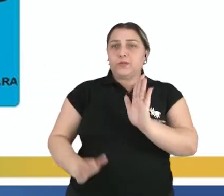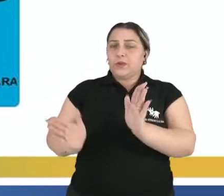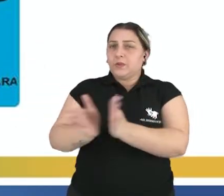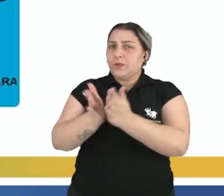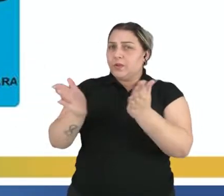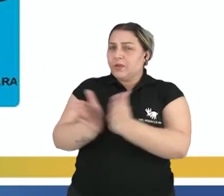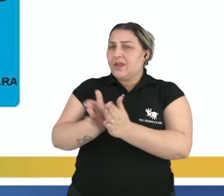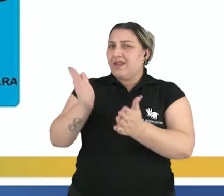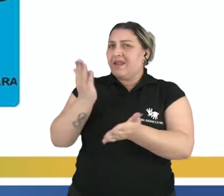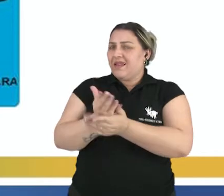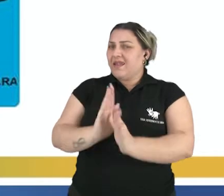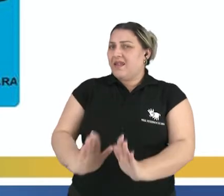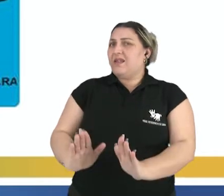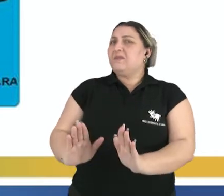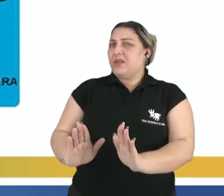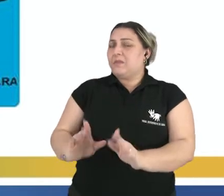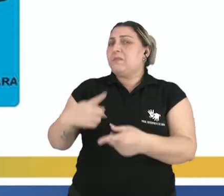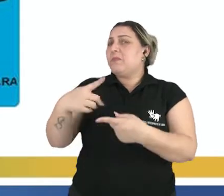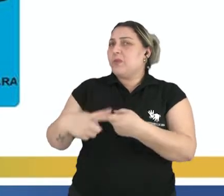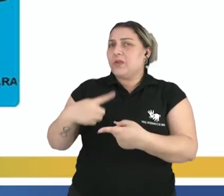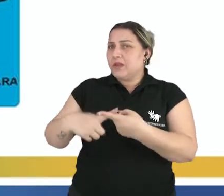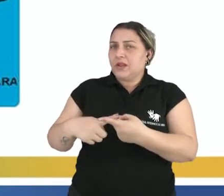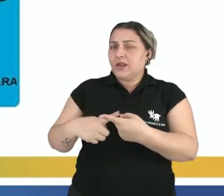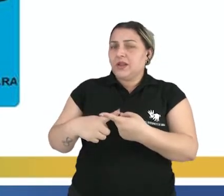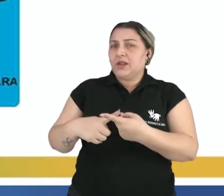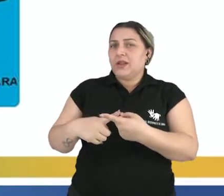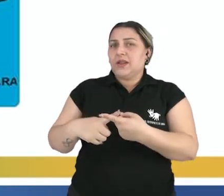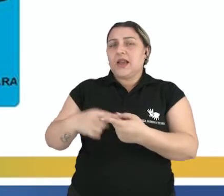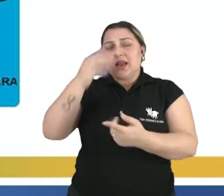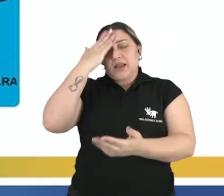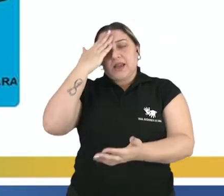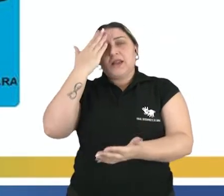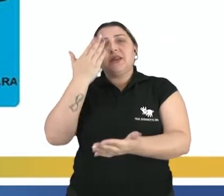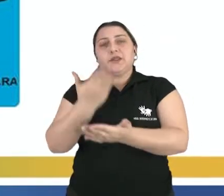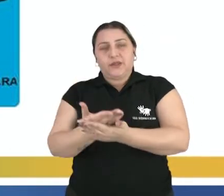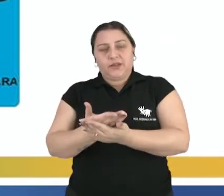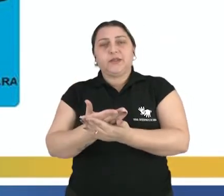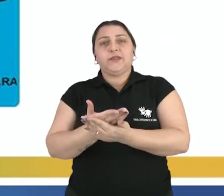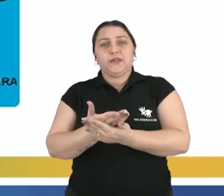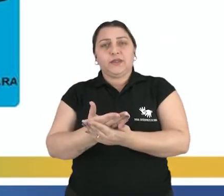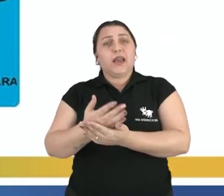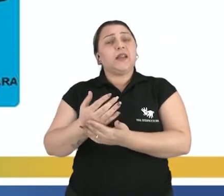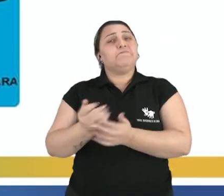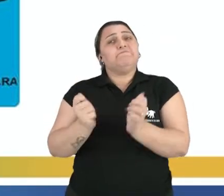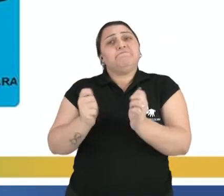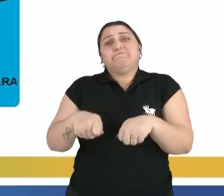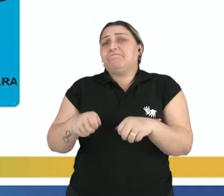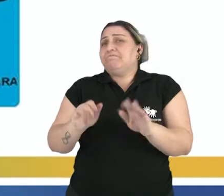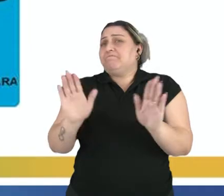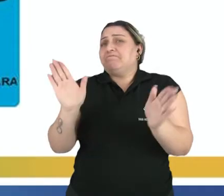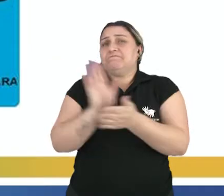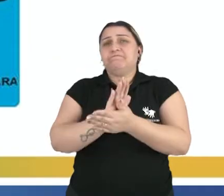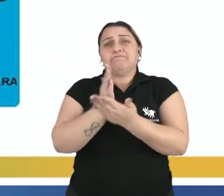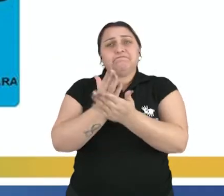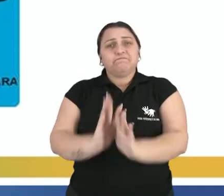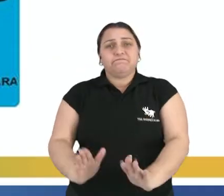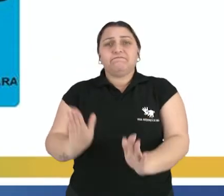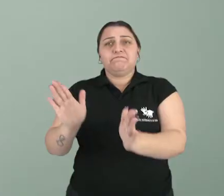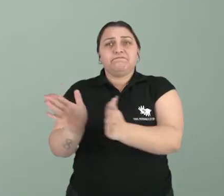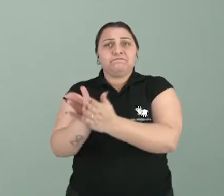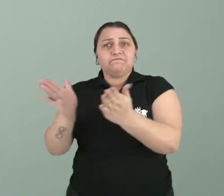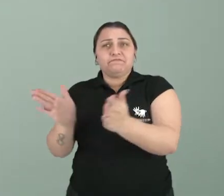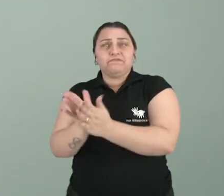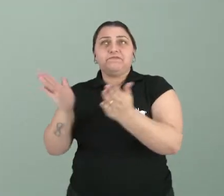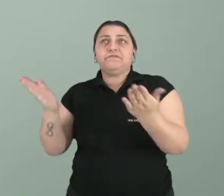vou dizer acabar com a fome e diminuir a pobreza. Por quê? Porque acredita-se que é impossível acabar com a pobreza, né?